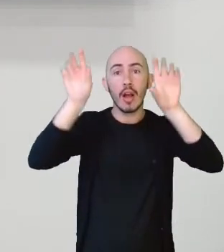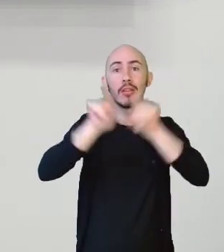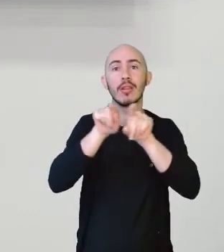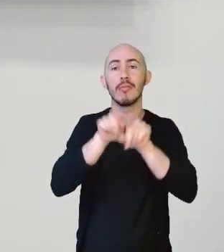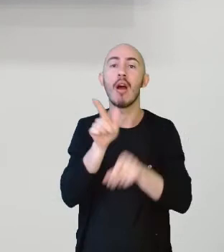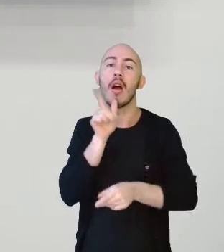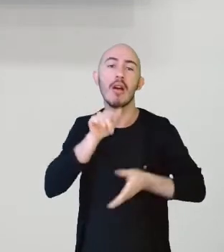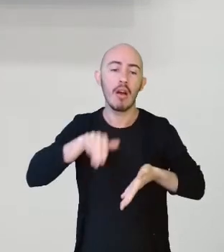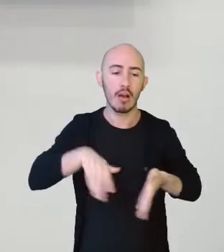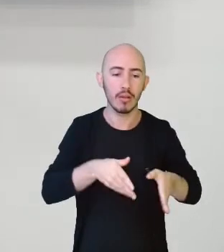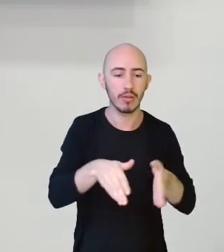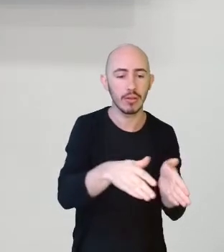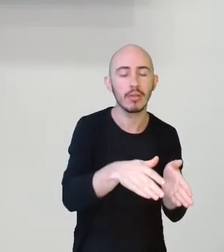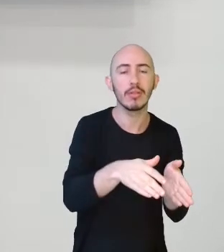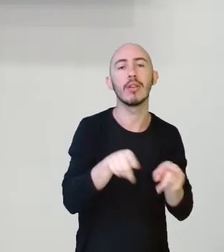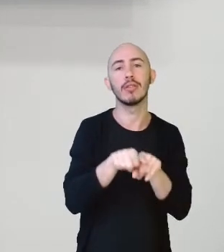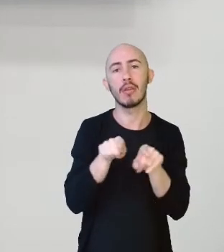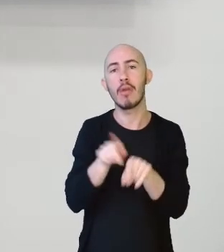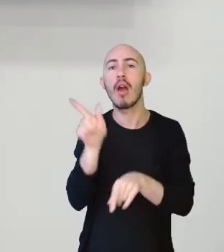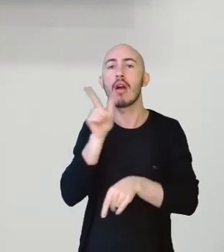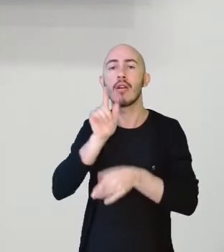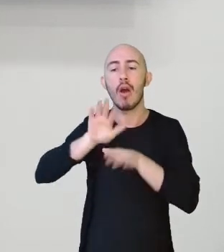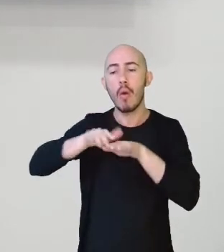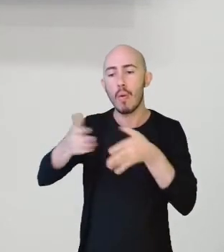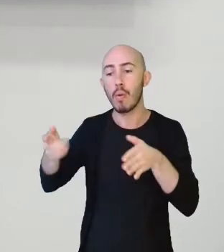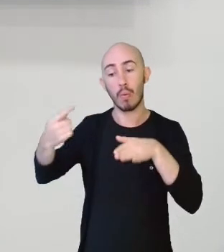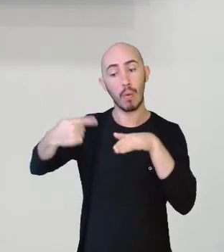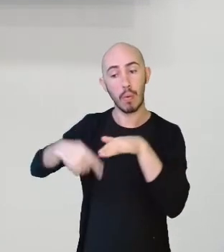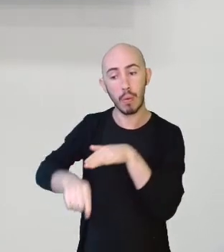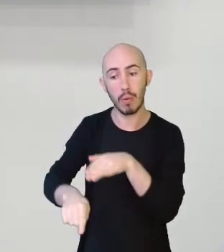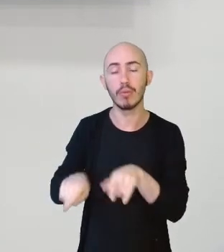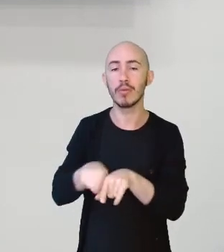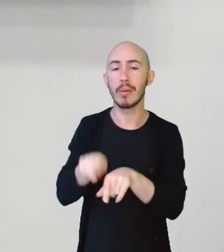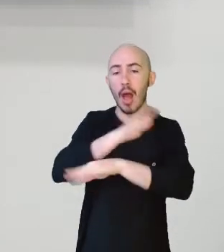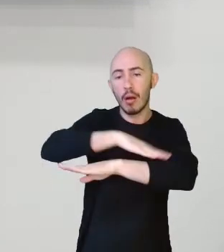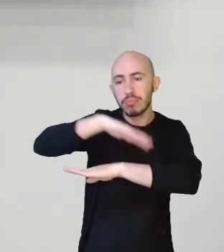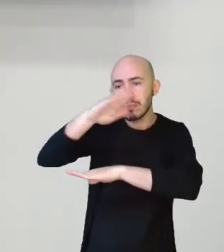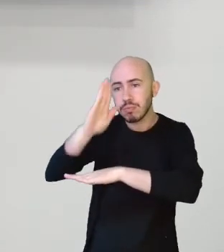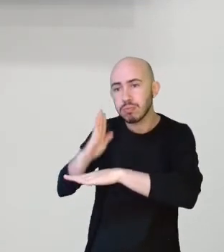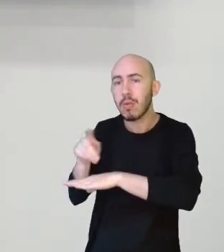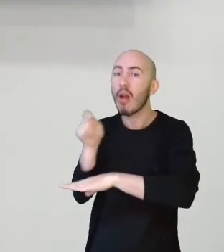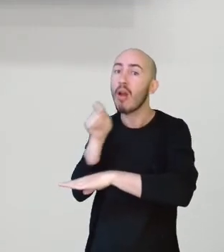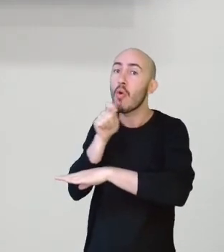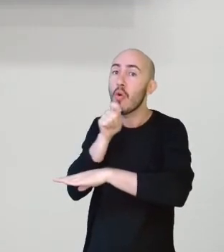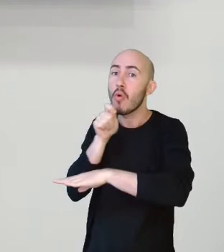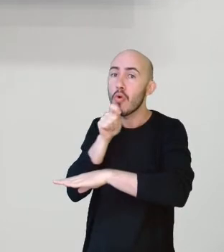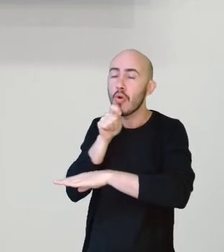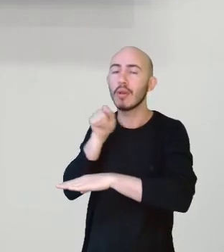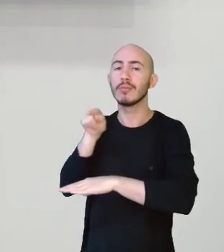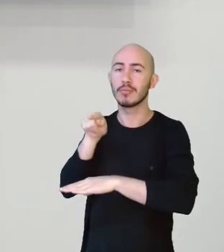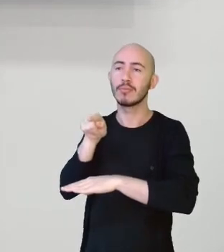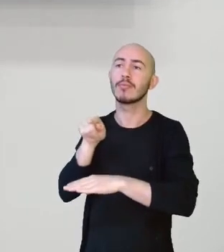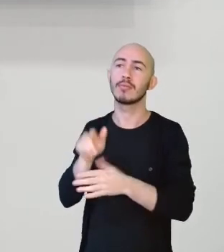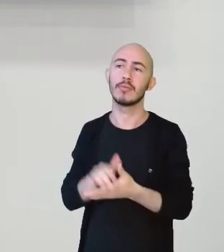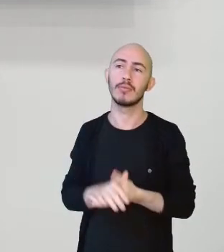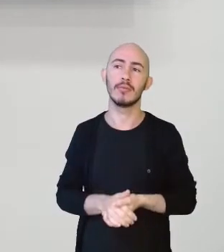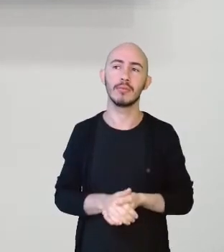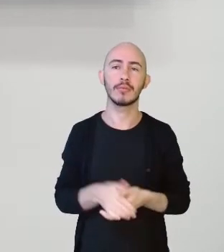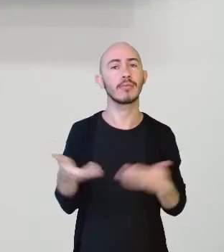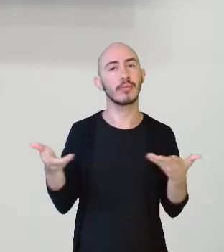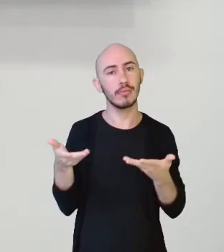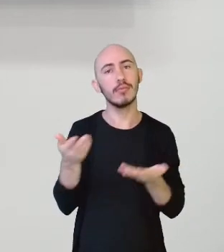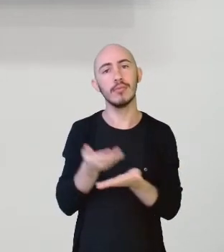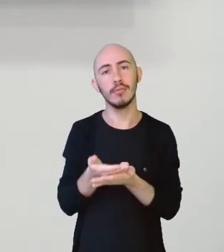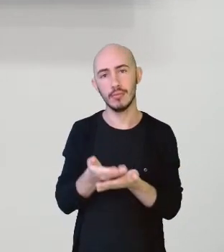dos rios, nos lençóis subterrâneos, nas geleiras, que são é a água congelada, que vamos ver isso na aula